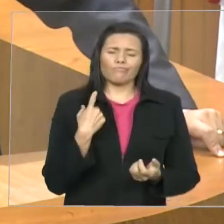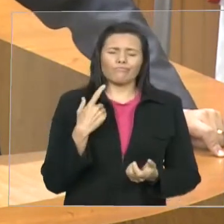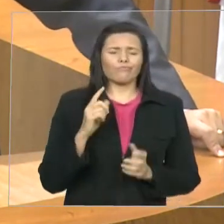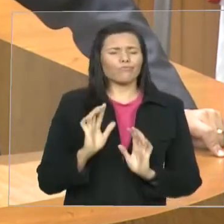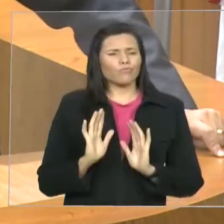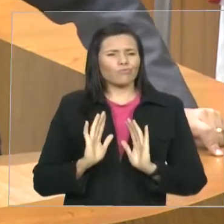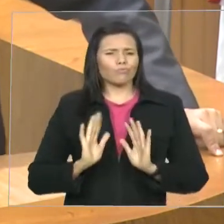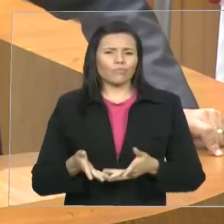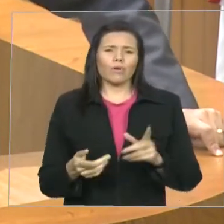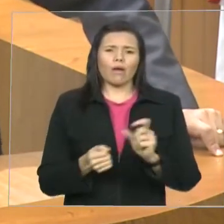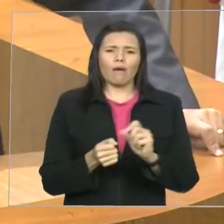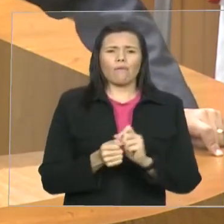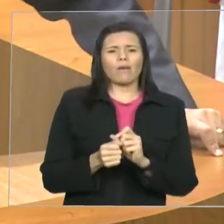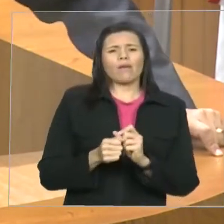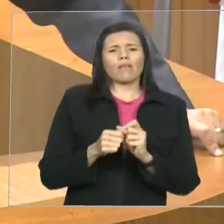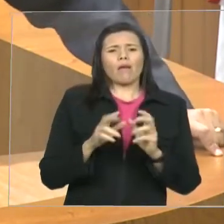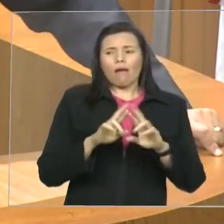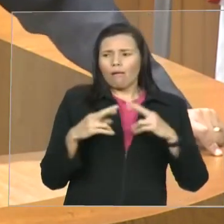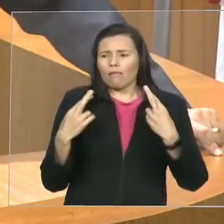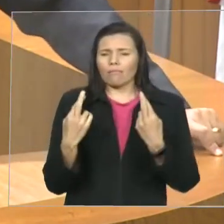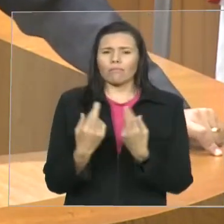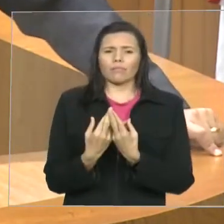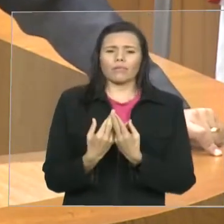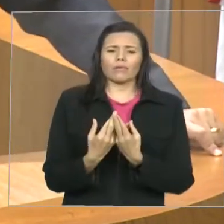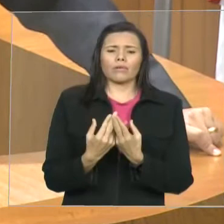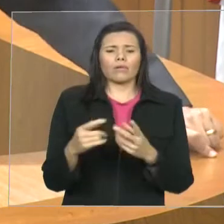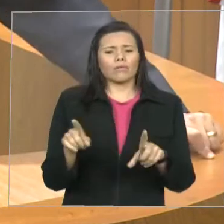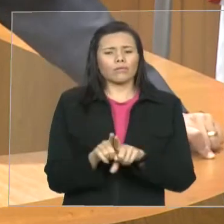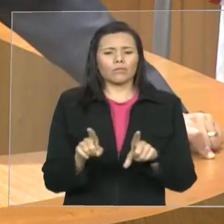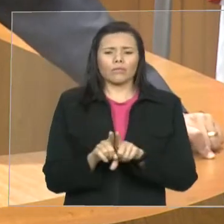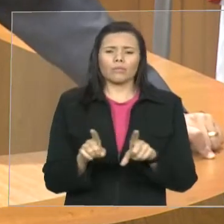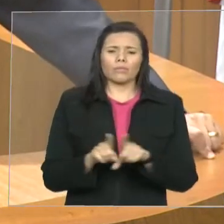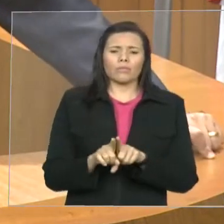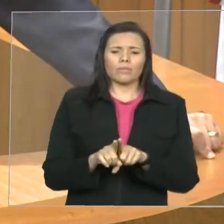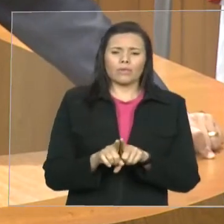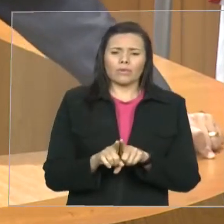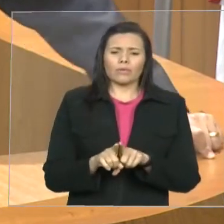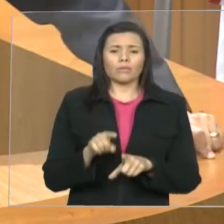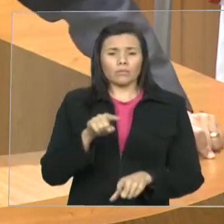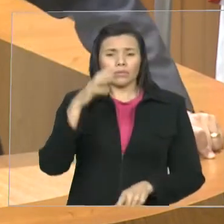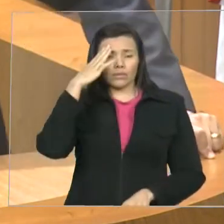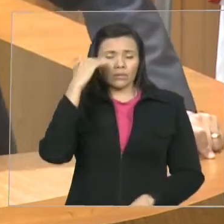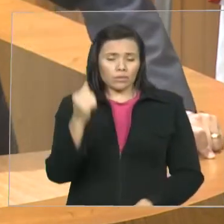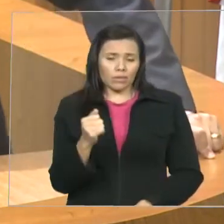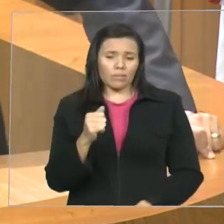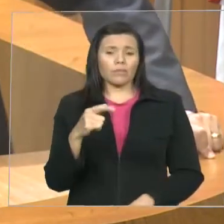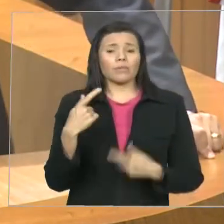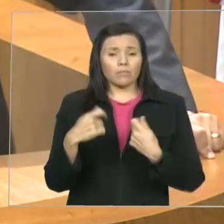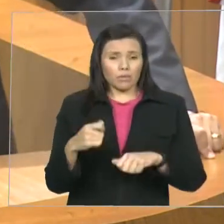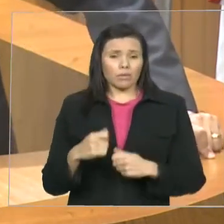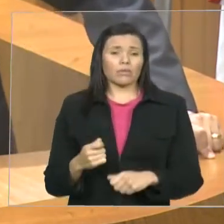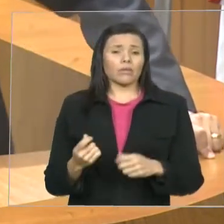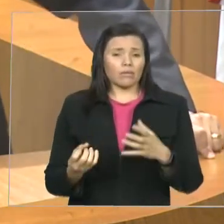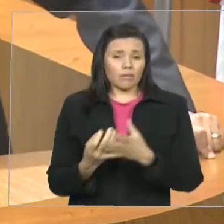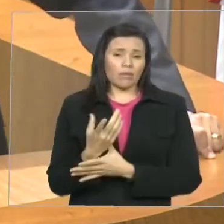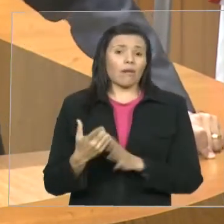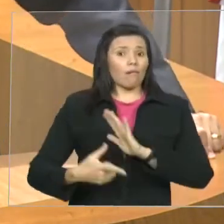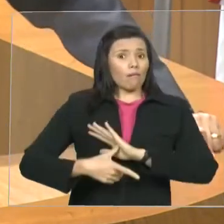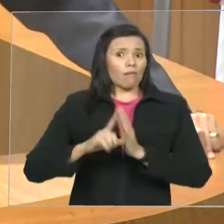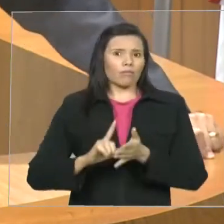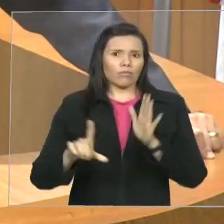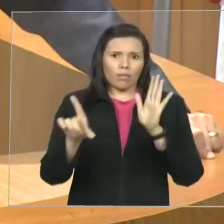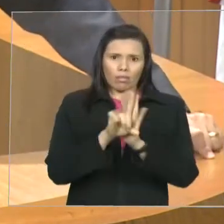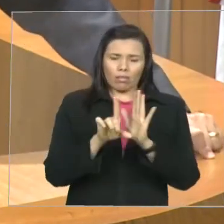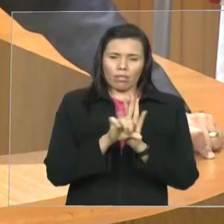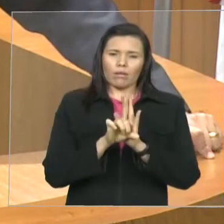tratativas, inclusive legislativas, porque o museu ele precisa ser criado em lei, e o governador